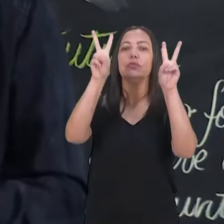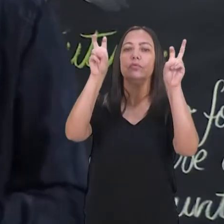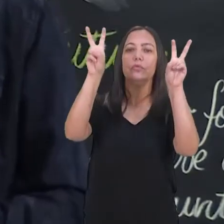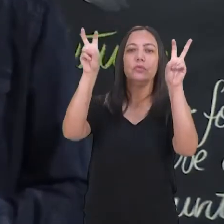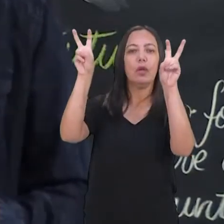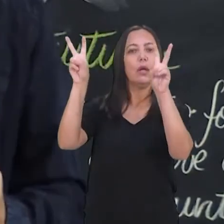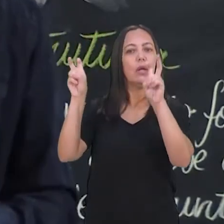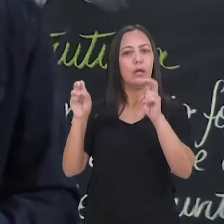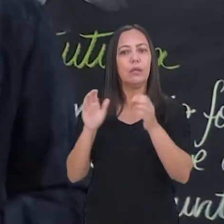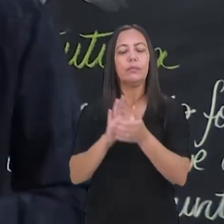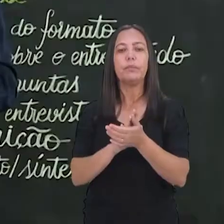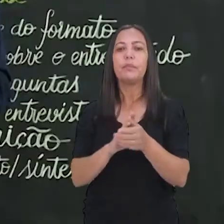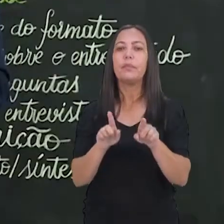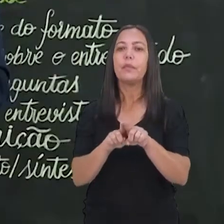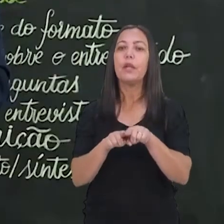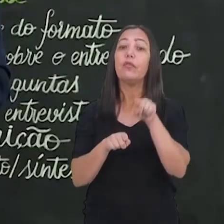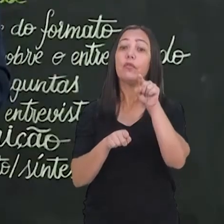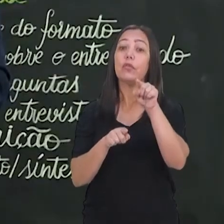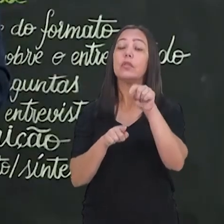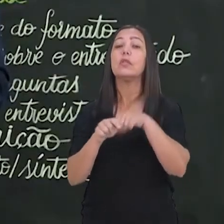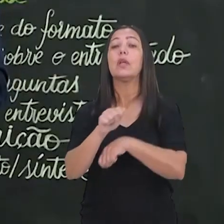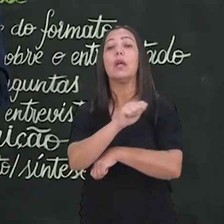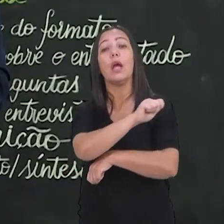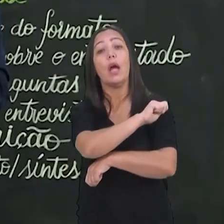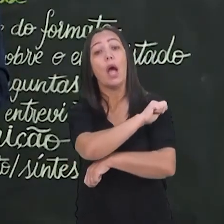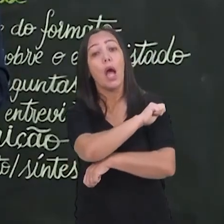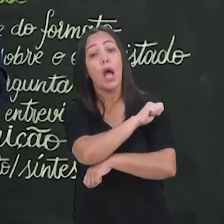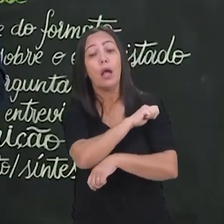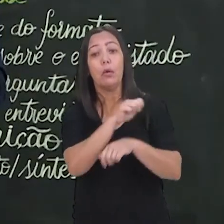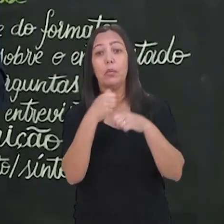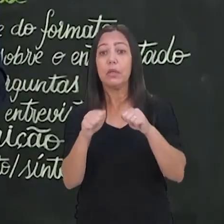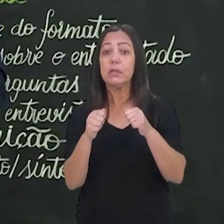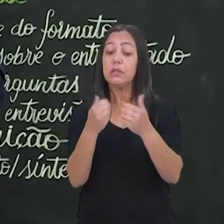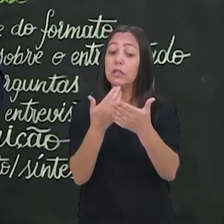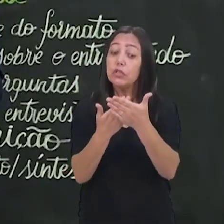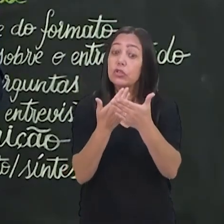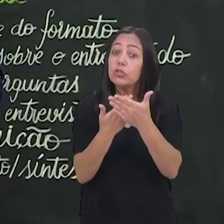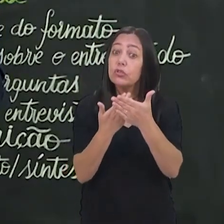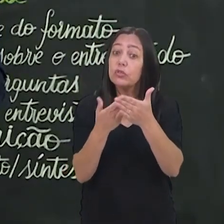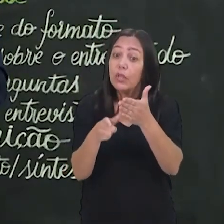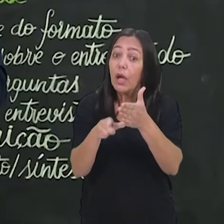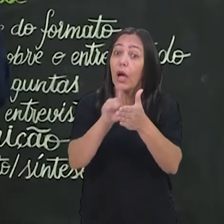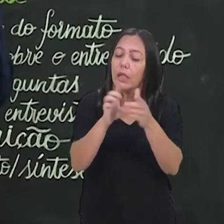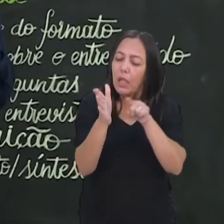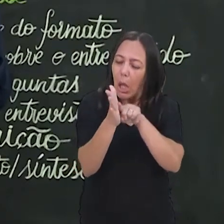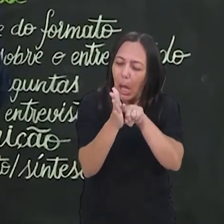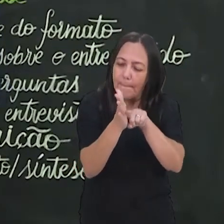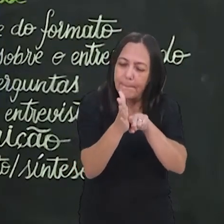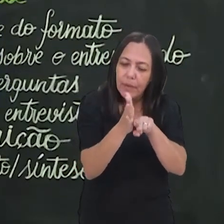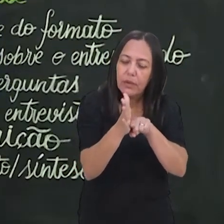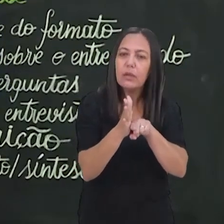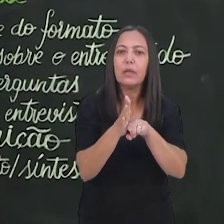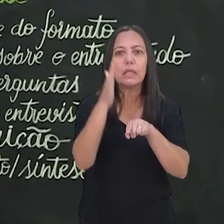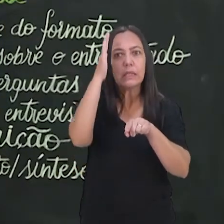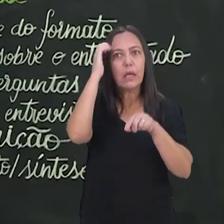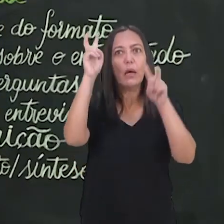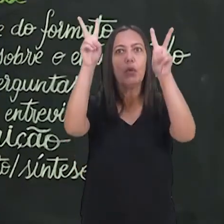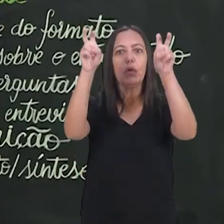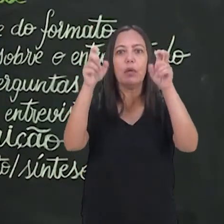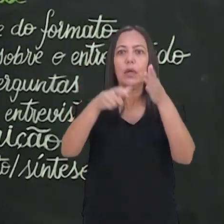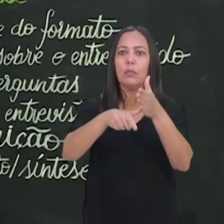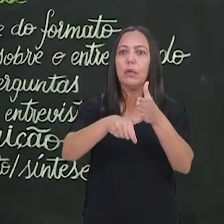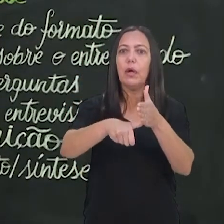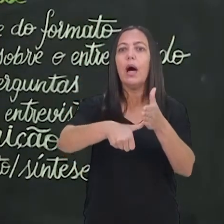daquela matéria. No seu caso, como estudante, pense sempre que você também tem que fazer esse exercício jornalístico, investigativo, de descobrir o tema e de